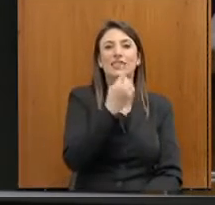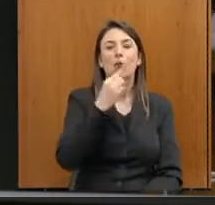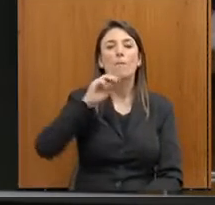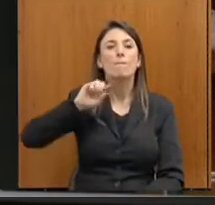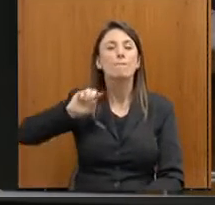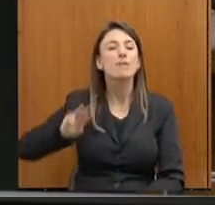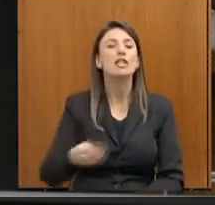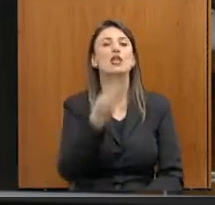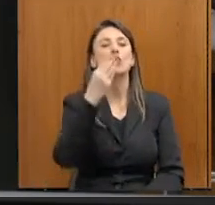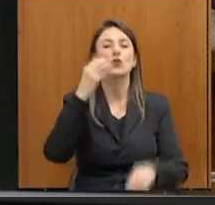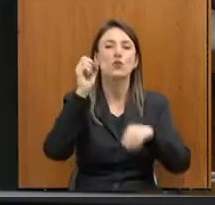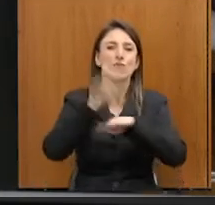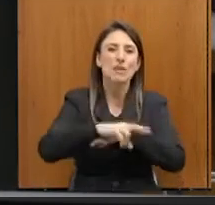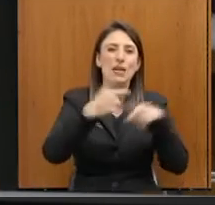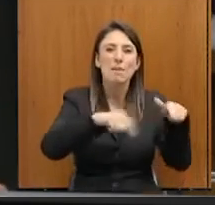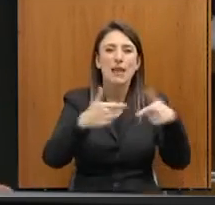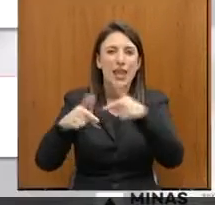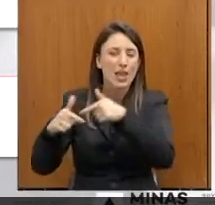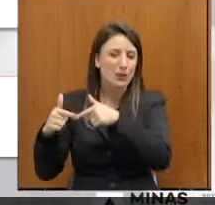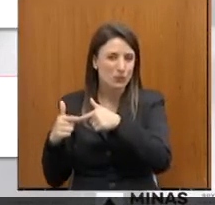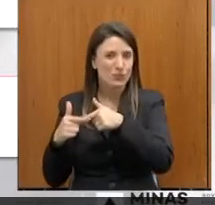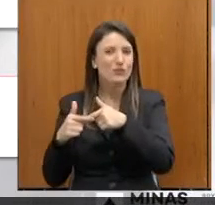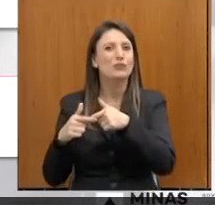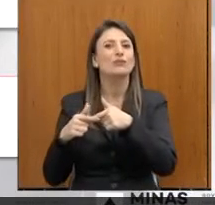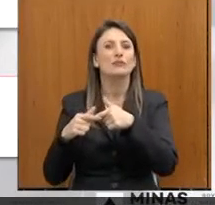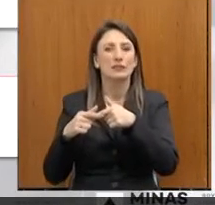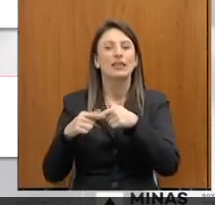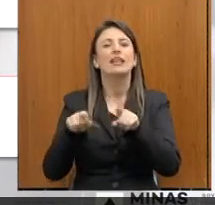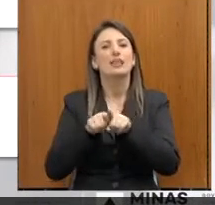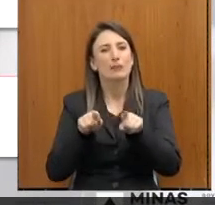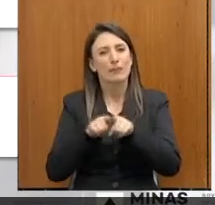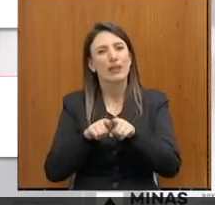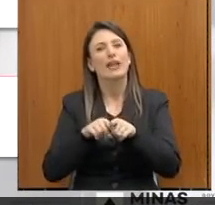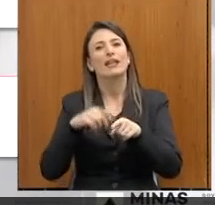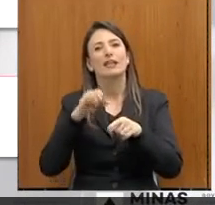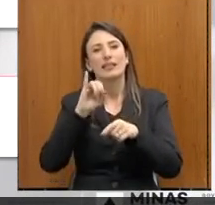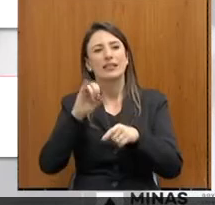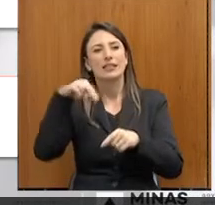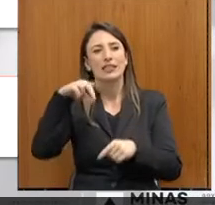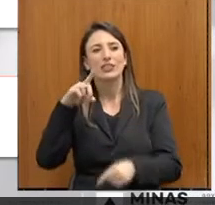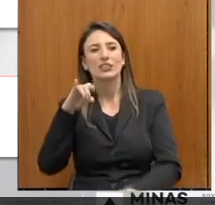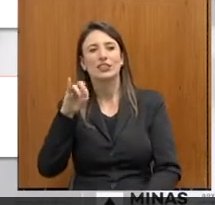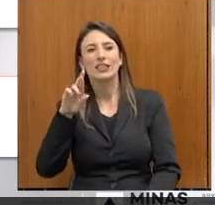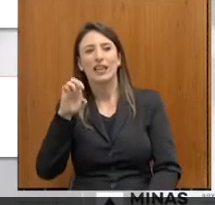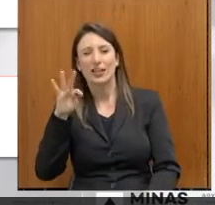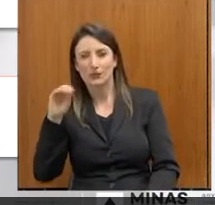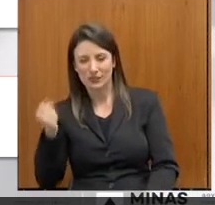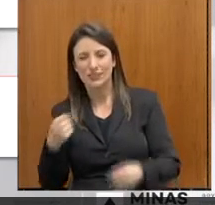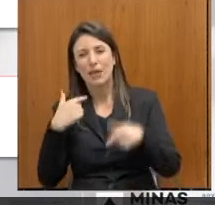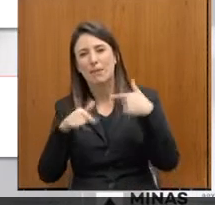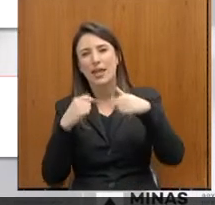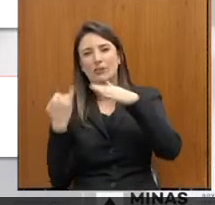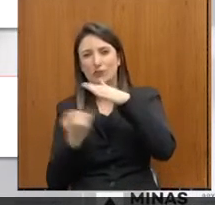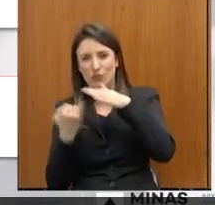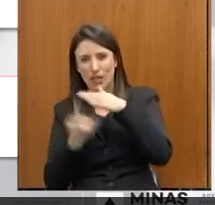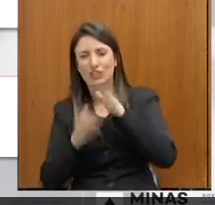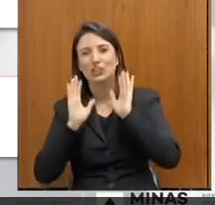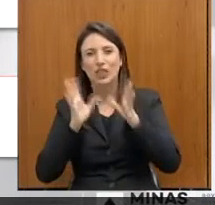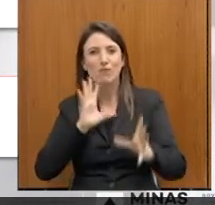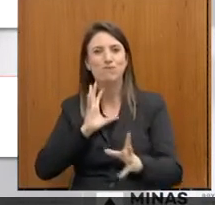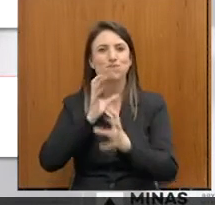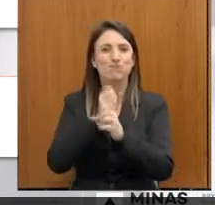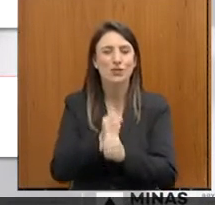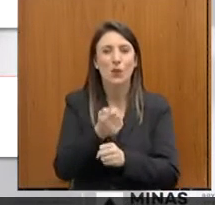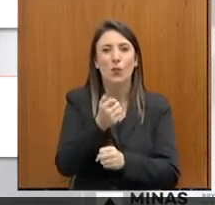diretos e indiretos podemos aferir facilmente que chegamos a quase 200